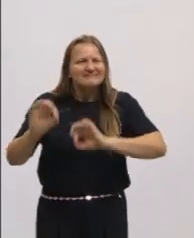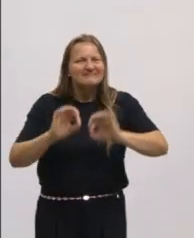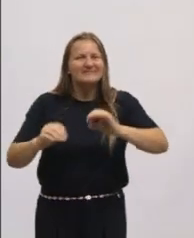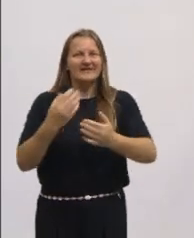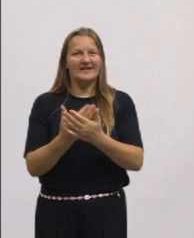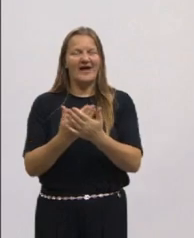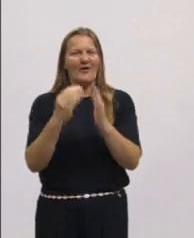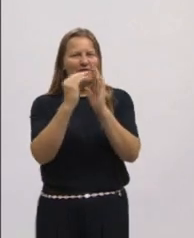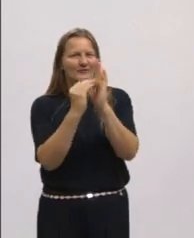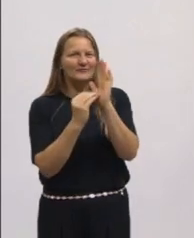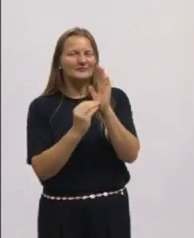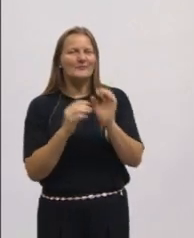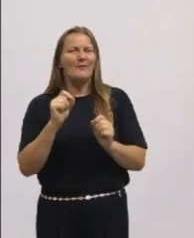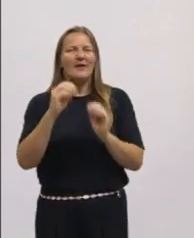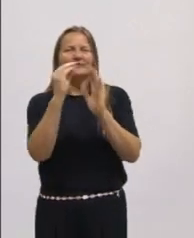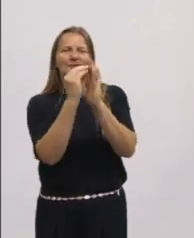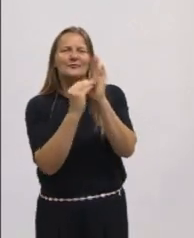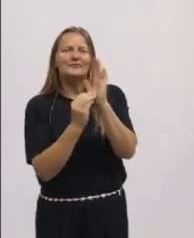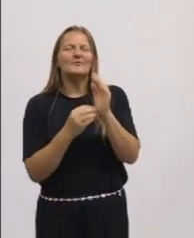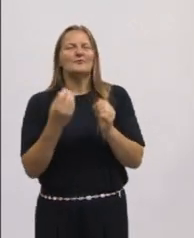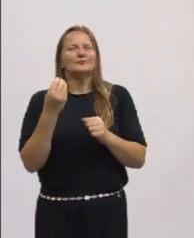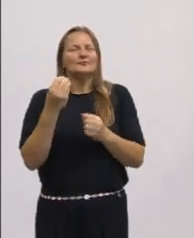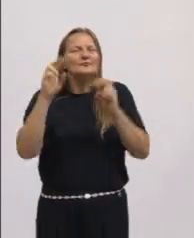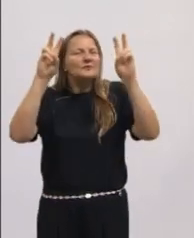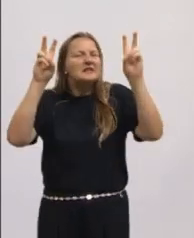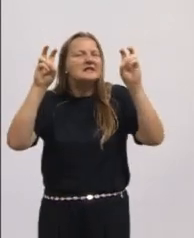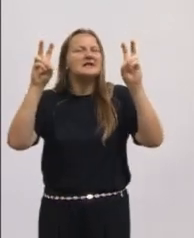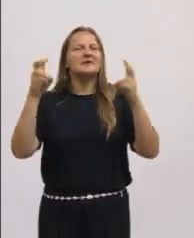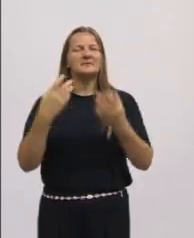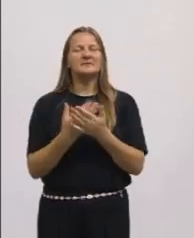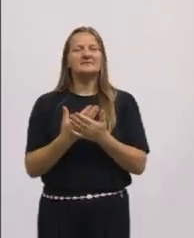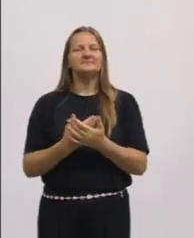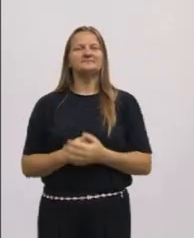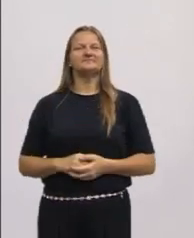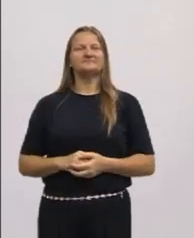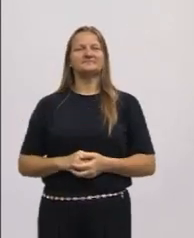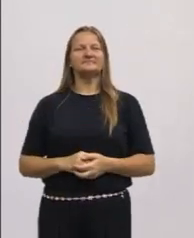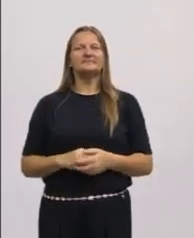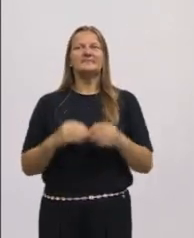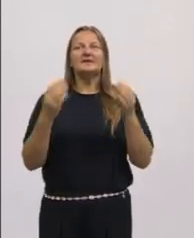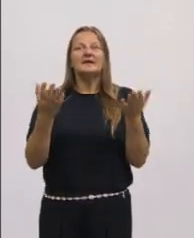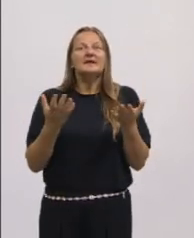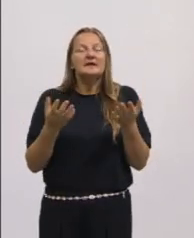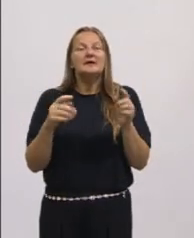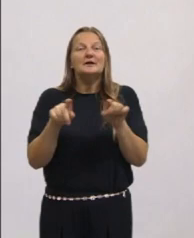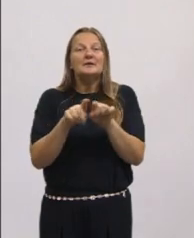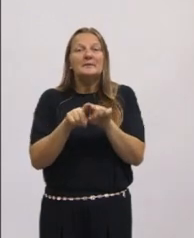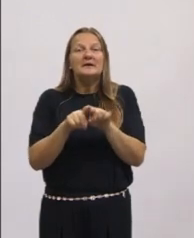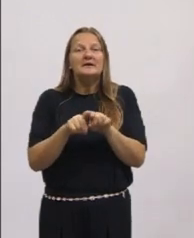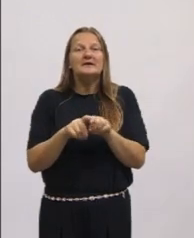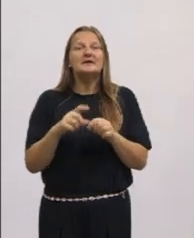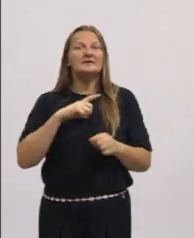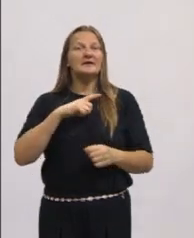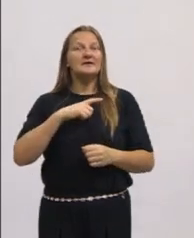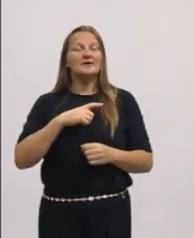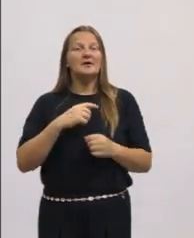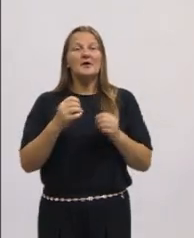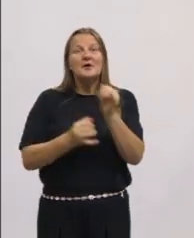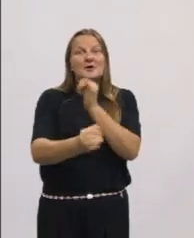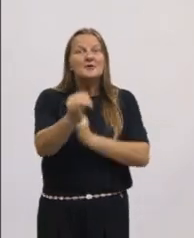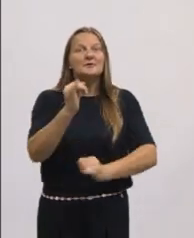aí quais eram os conteúdos quais eram os temas né e a gente quer também falar um pouquinho da repercussão que teve na internet